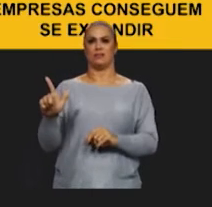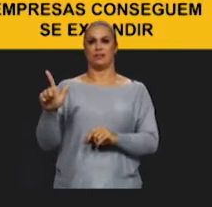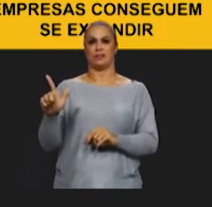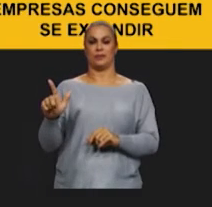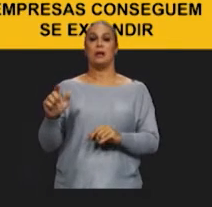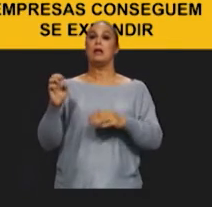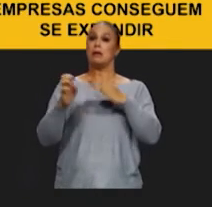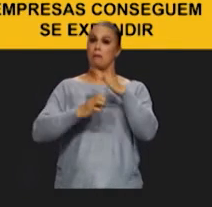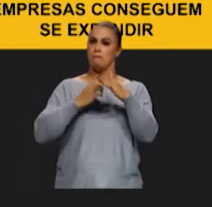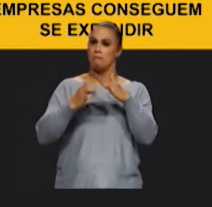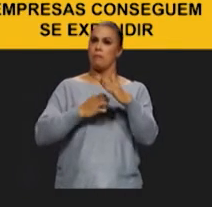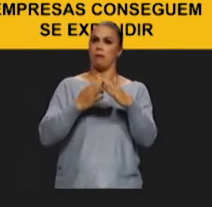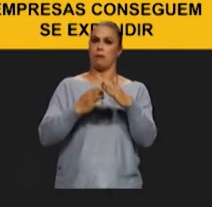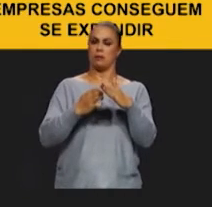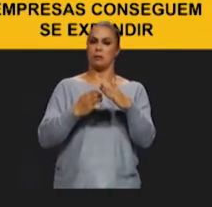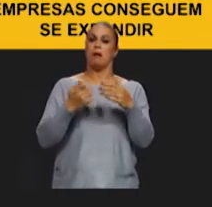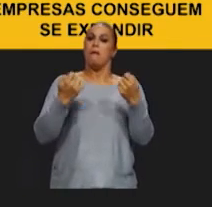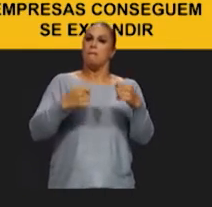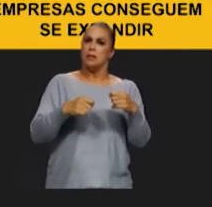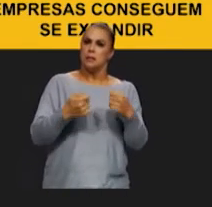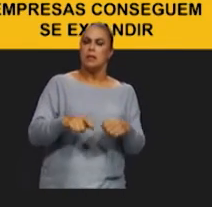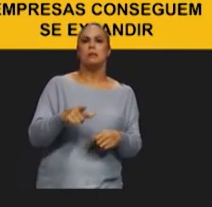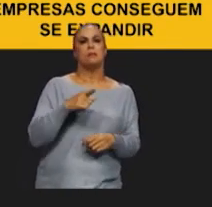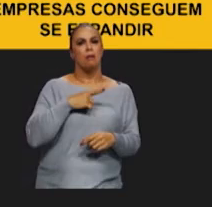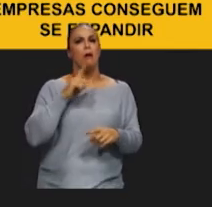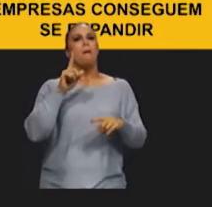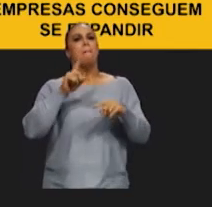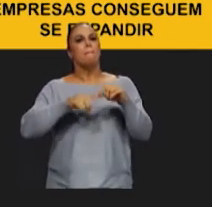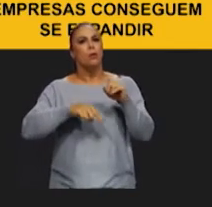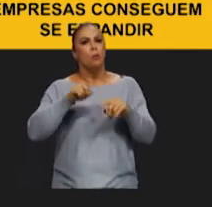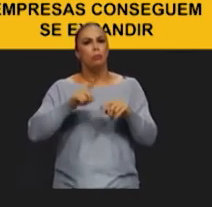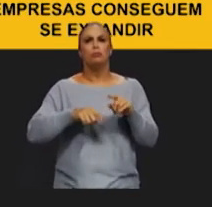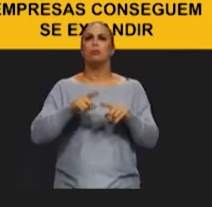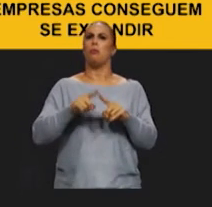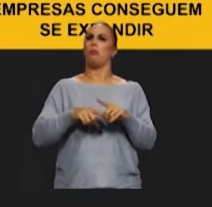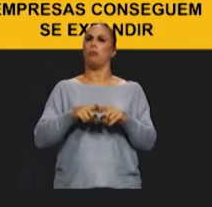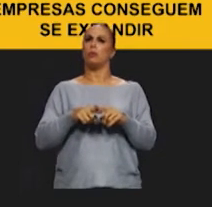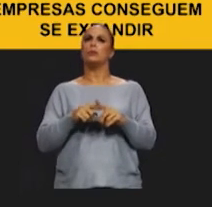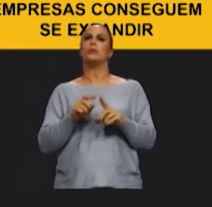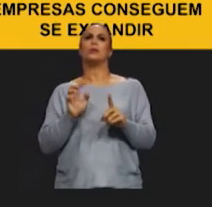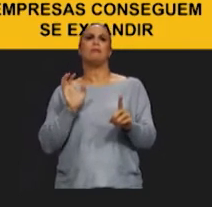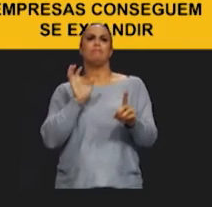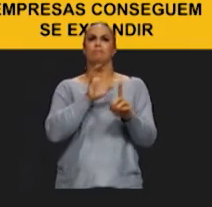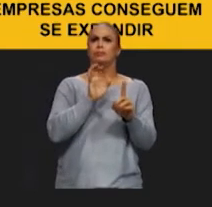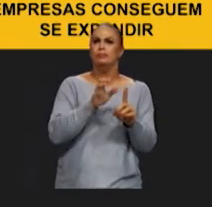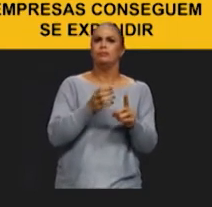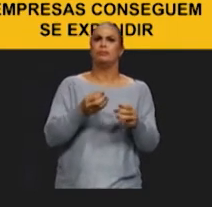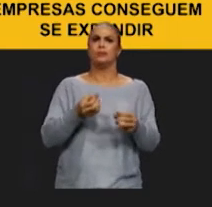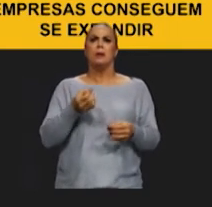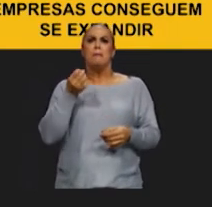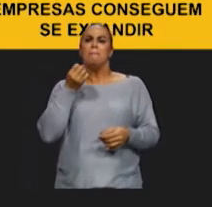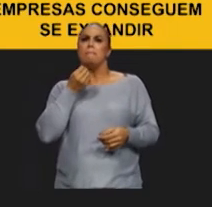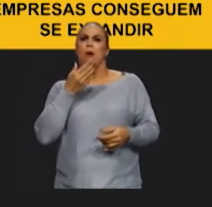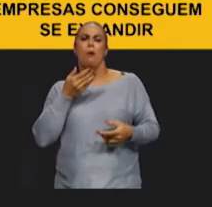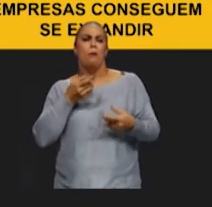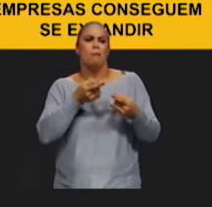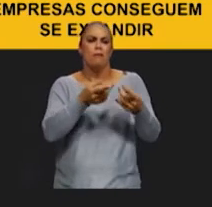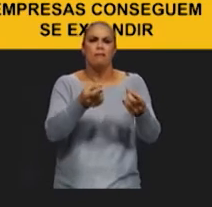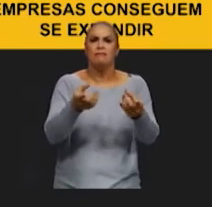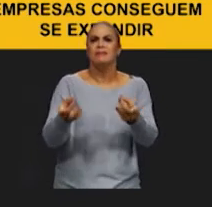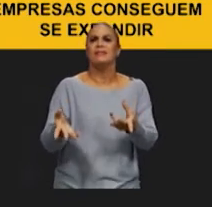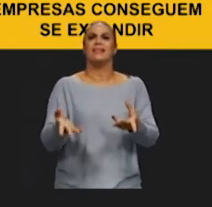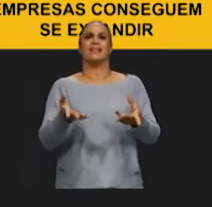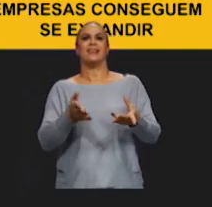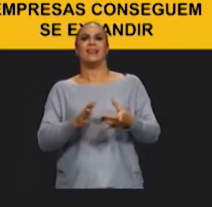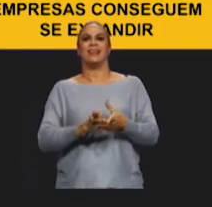ela precisaria ser uma empresa que tem um produto, que é atrativo, que vale a pena, que cabe nesse mercado que a